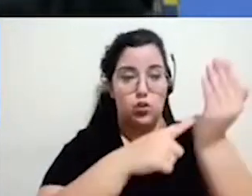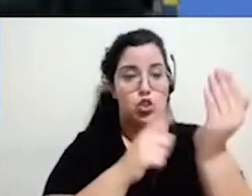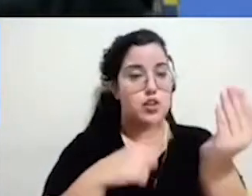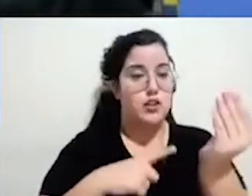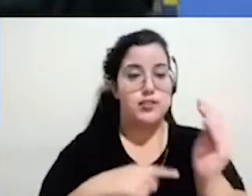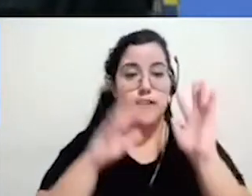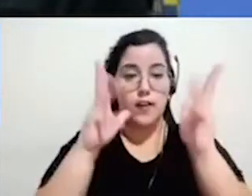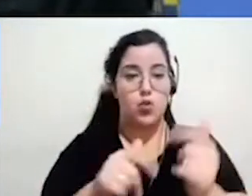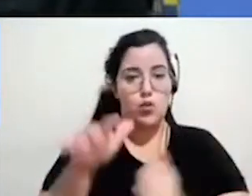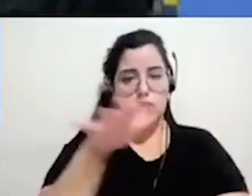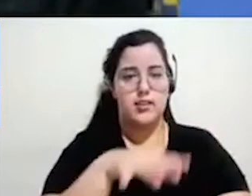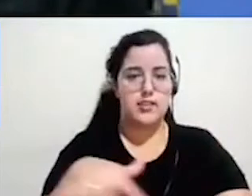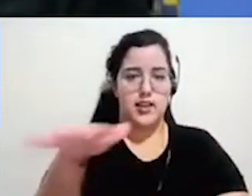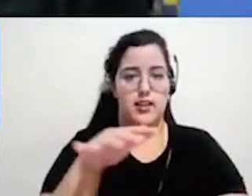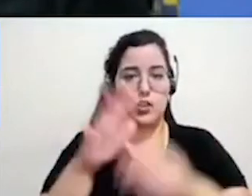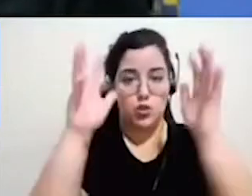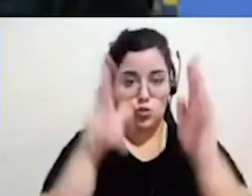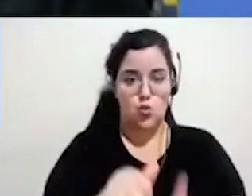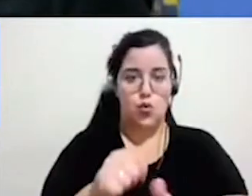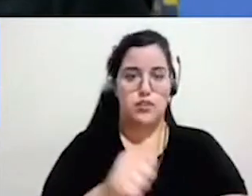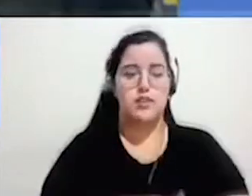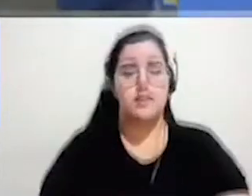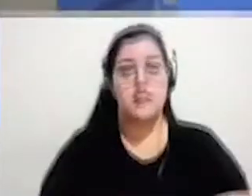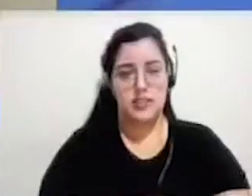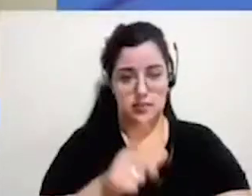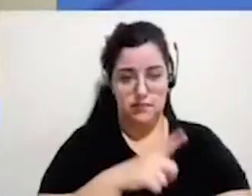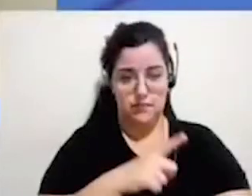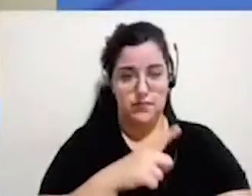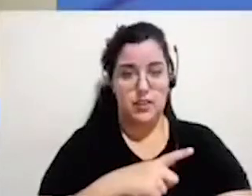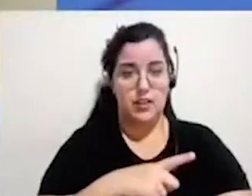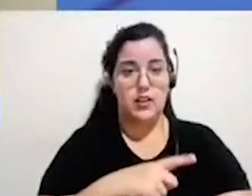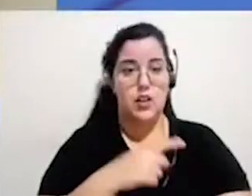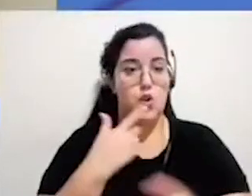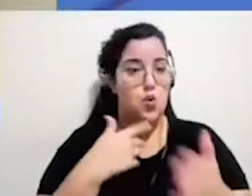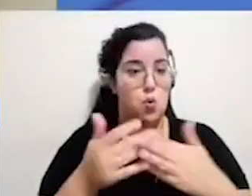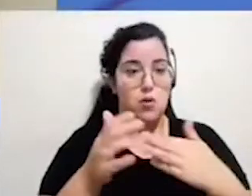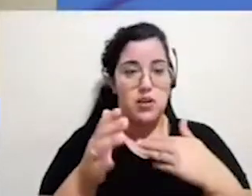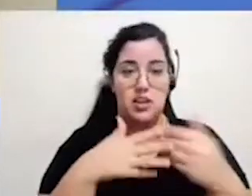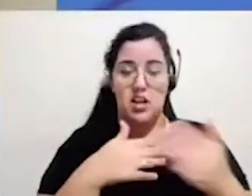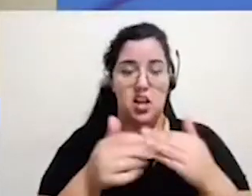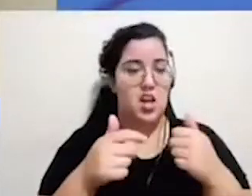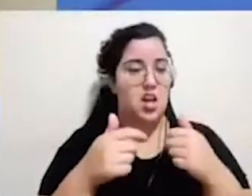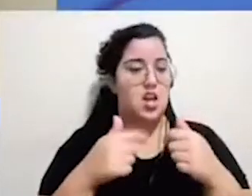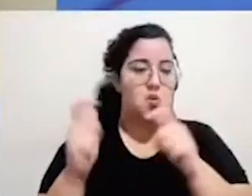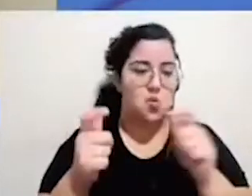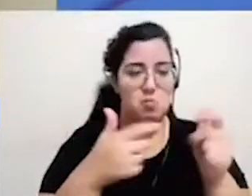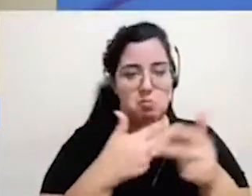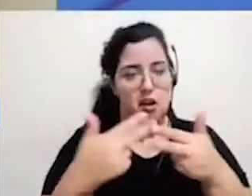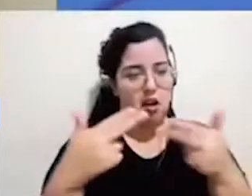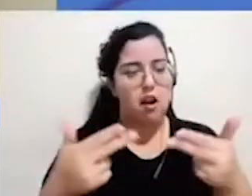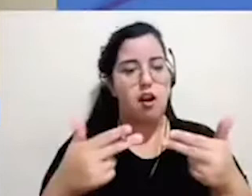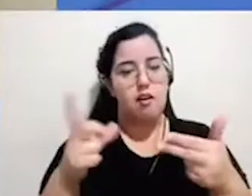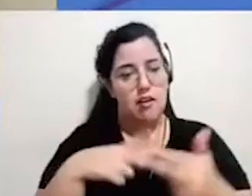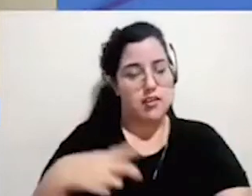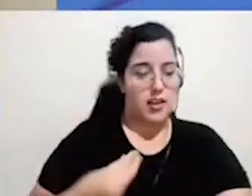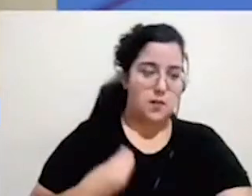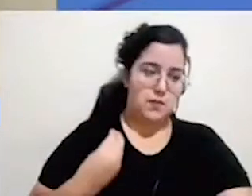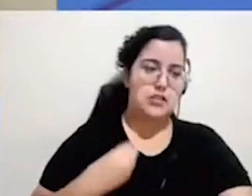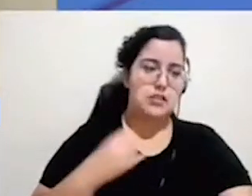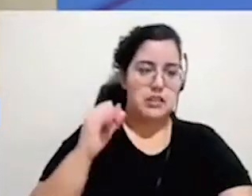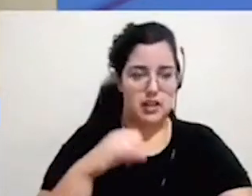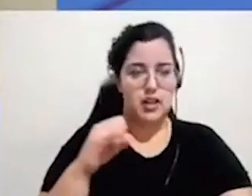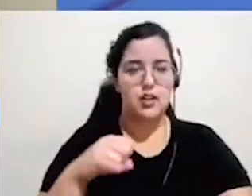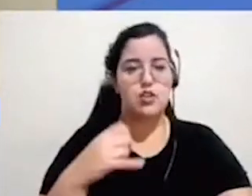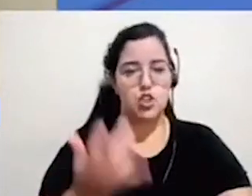áreas, áreas, entendeu? Então, assim, em qualquer campo que você for, a tecnologia estará presente. Então,